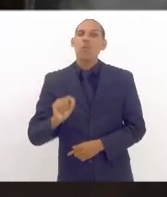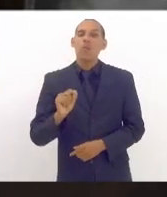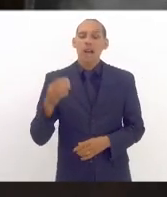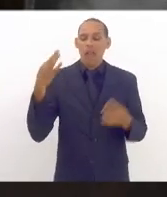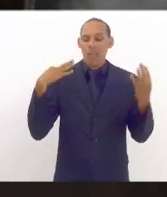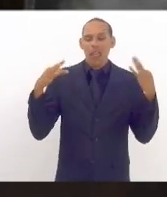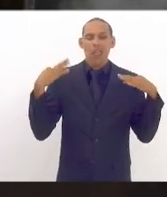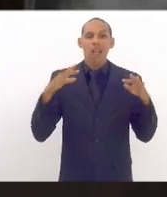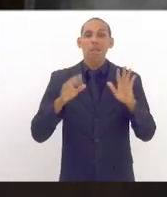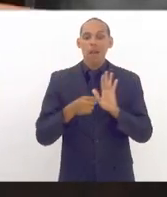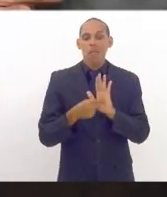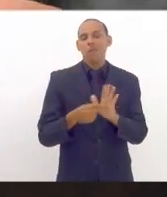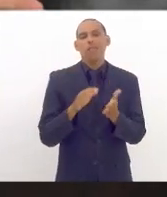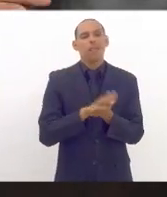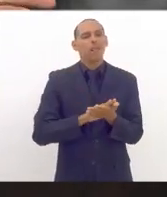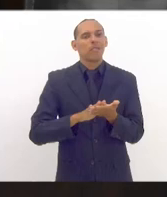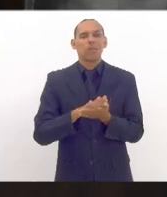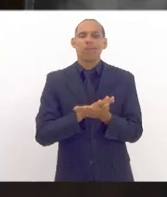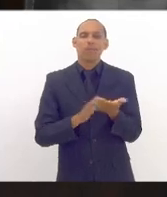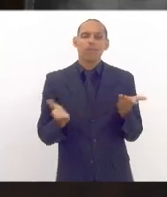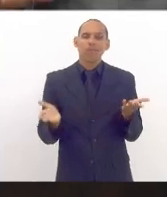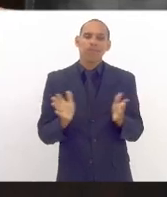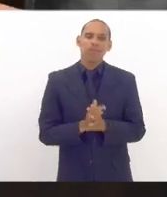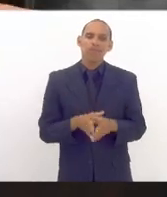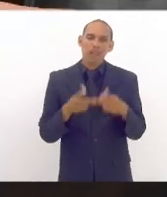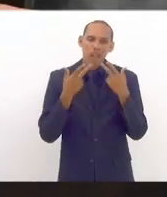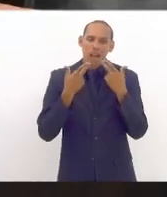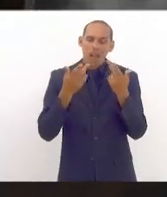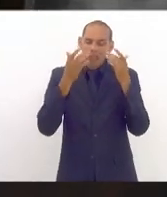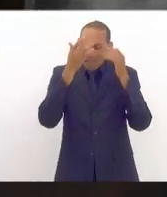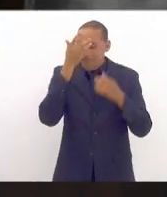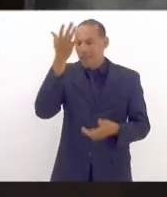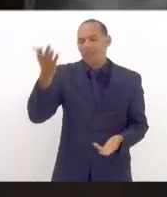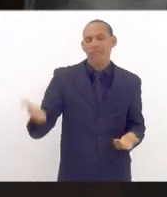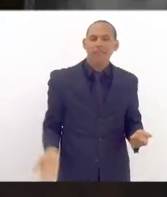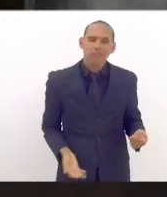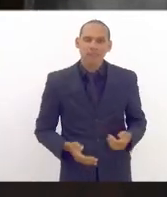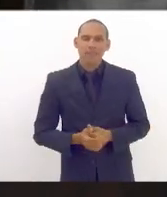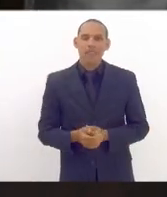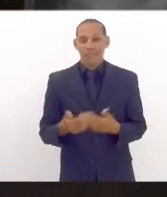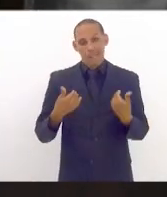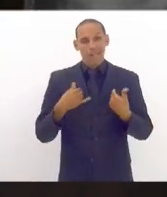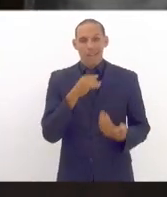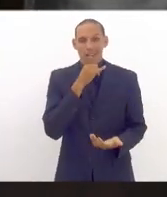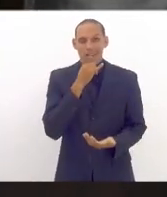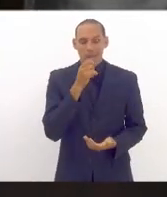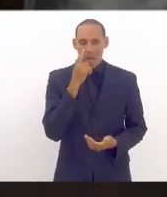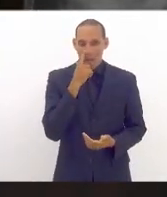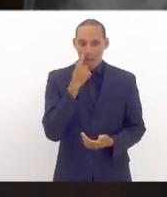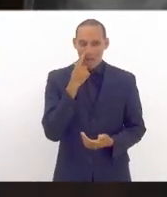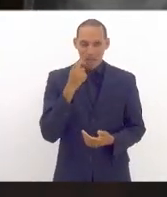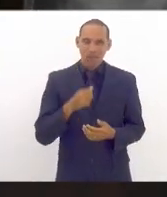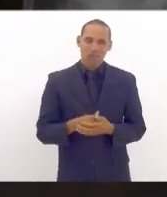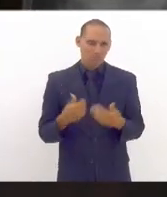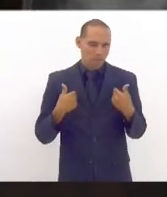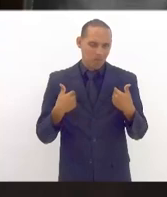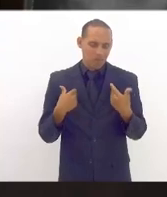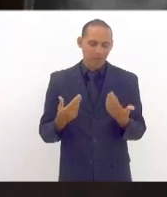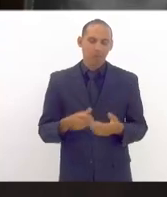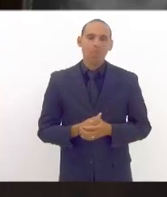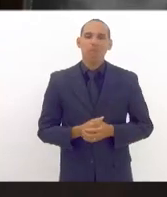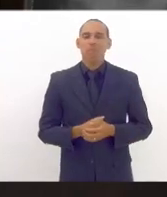demonstra Falar é fácil né Eu por exemplo Eu por